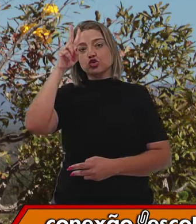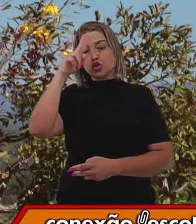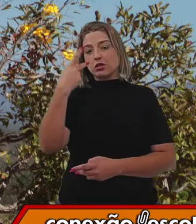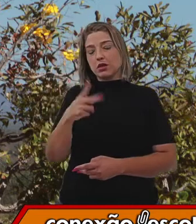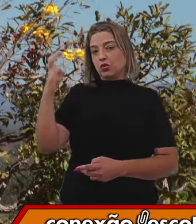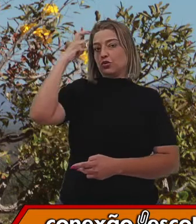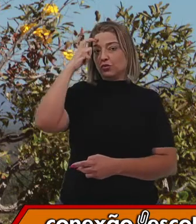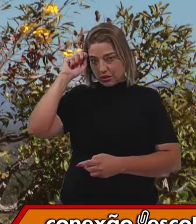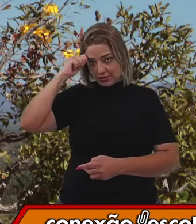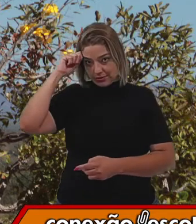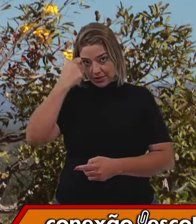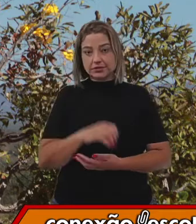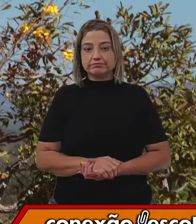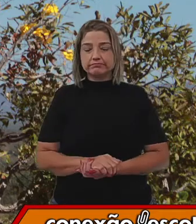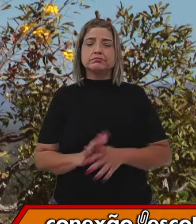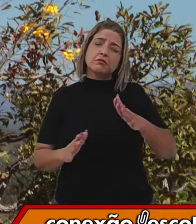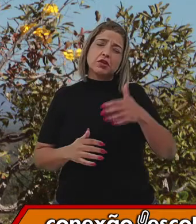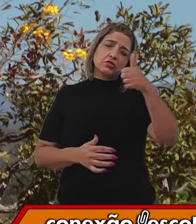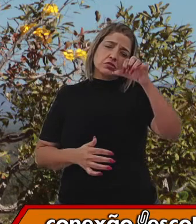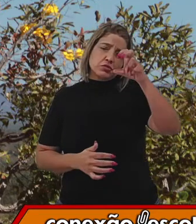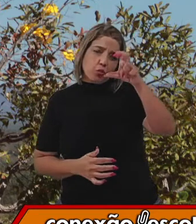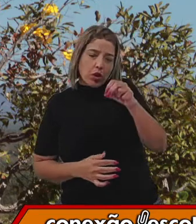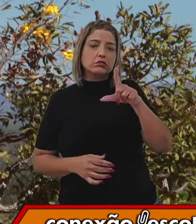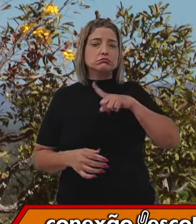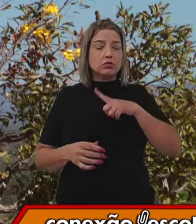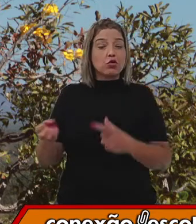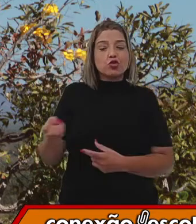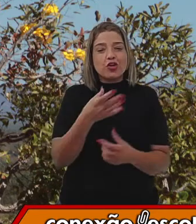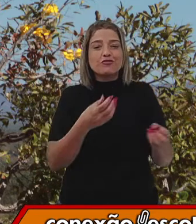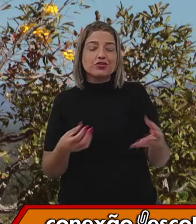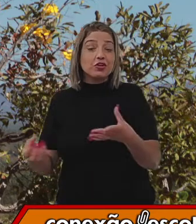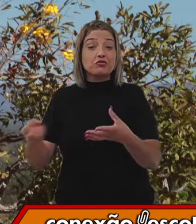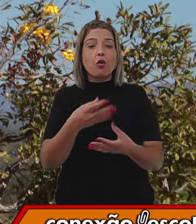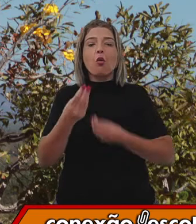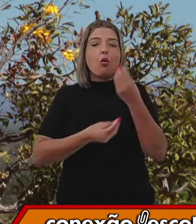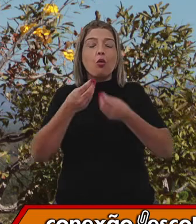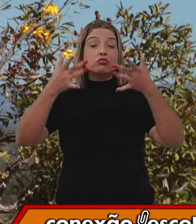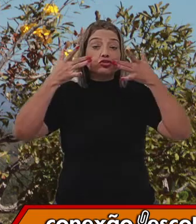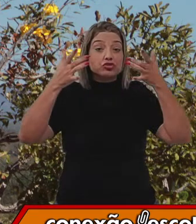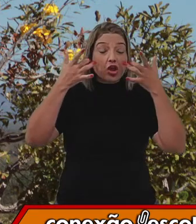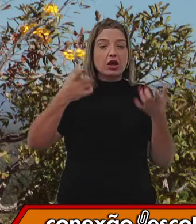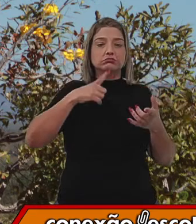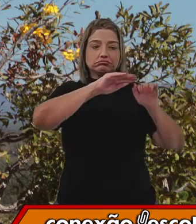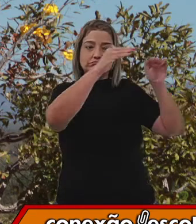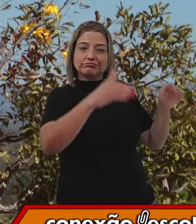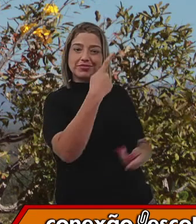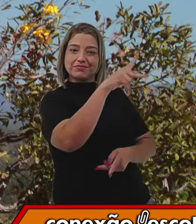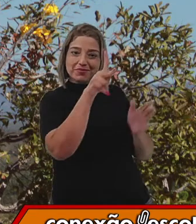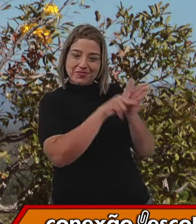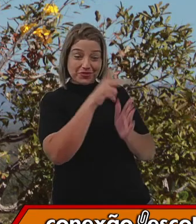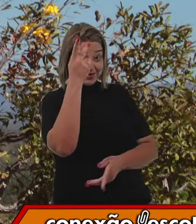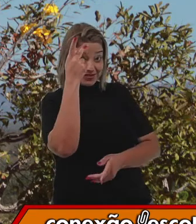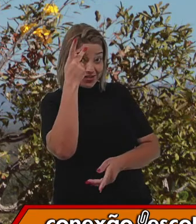Em meados de 50, apareceram formas alternativas de teatro, como o Arena de São Paulo, com o